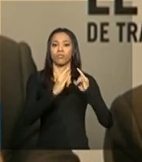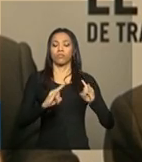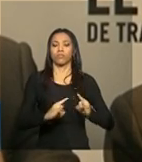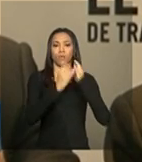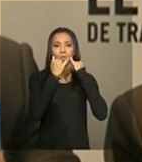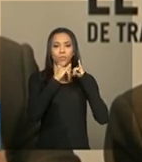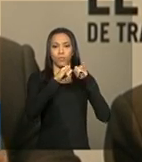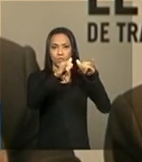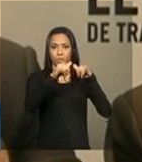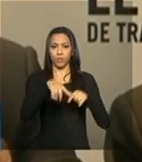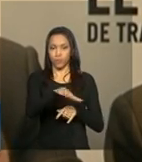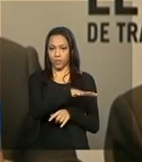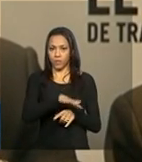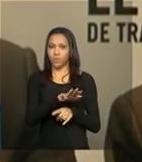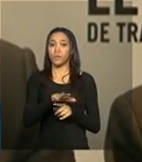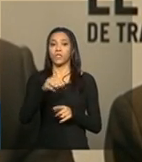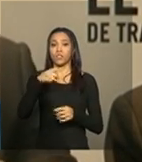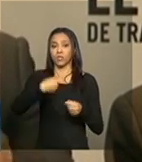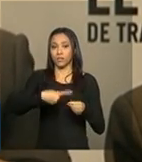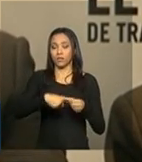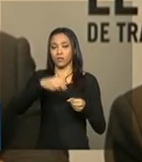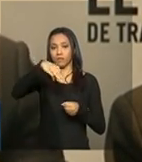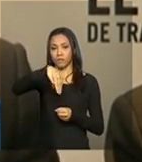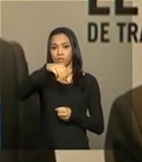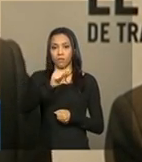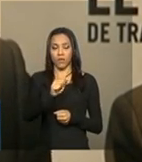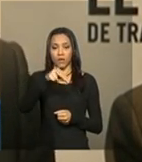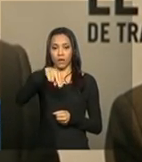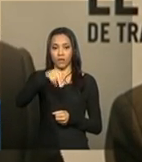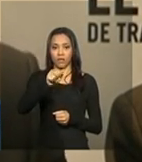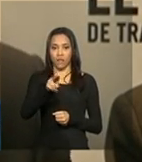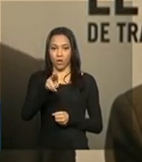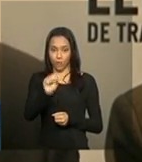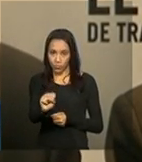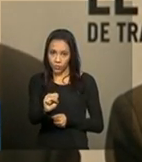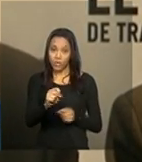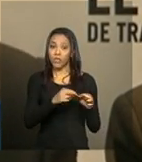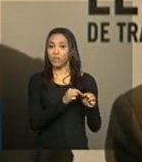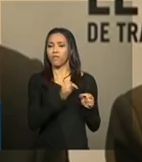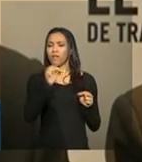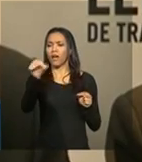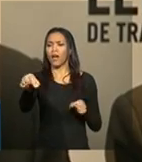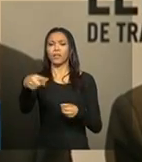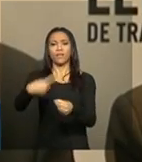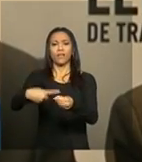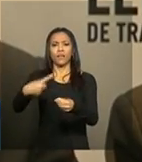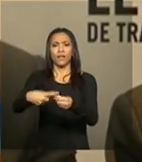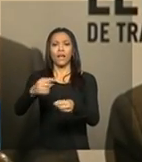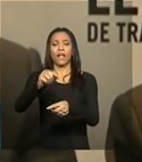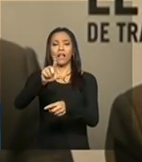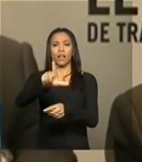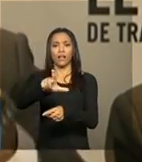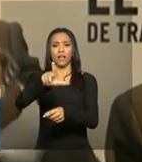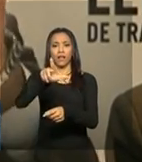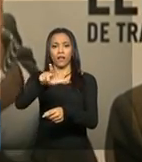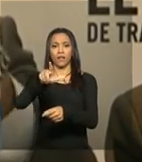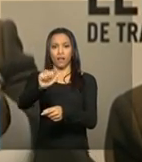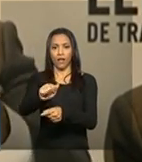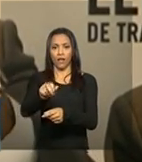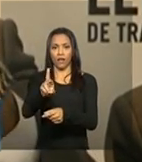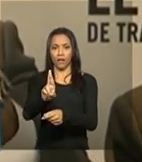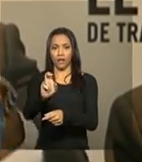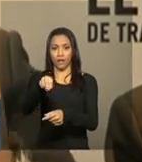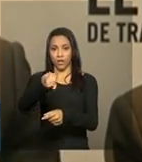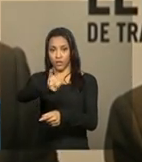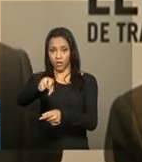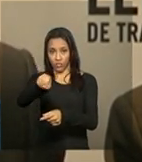na subestação de Jurupari, sai agora um ramal que vai até Laranjal do Jari, que está situado praticamente